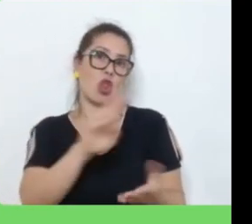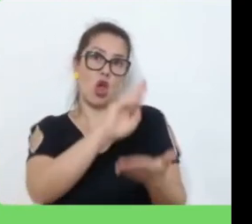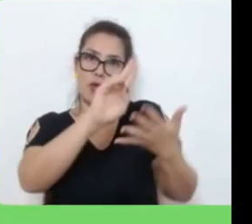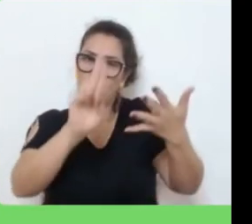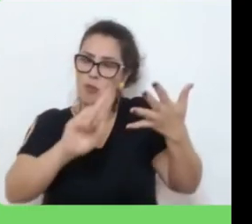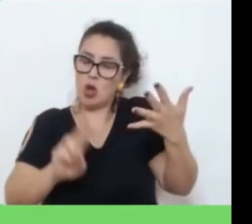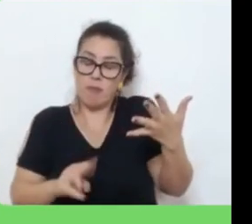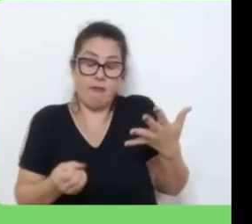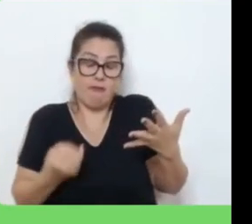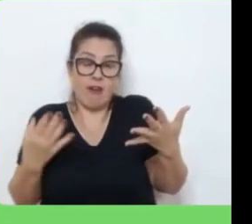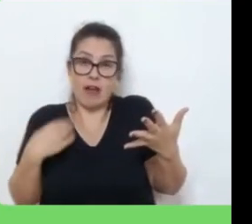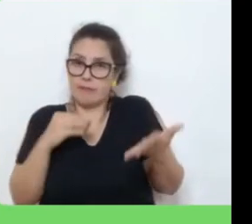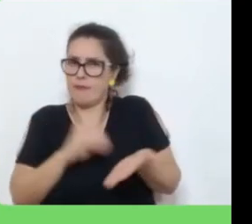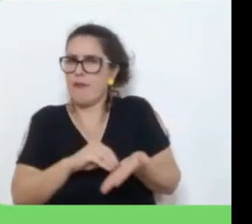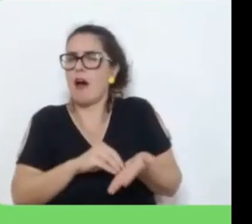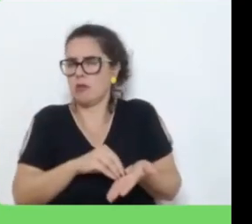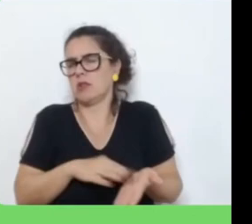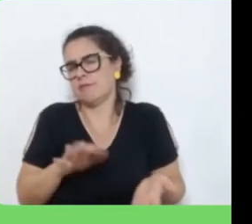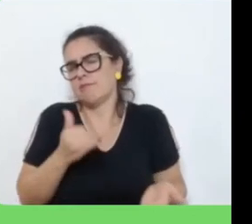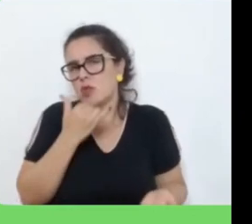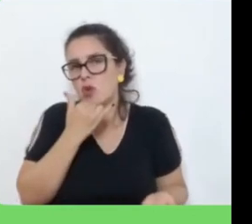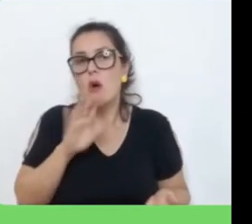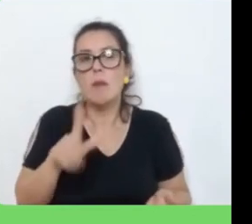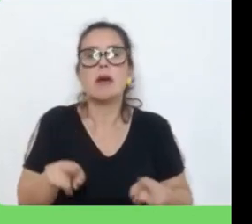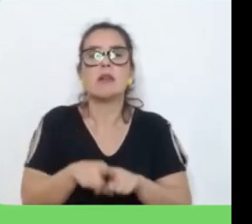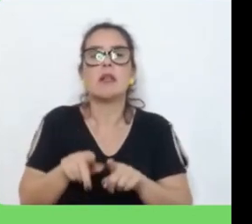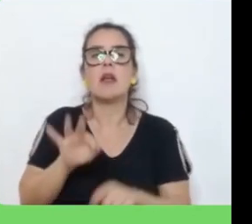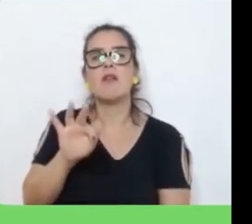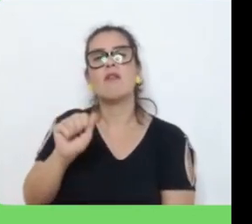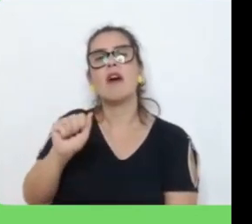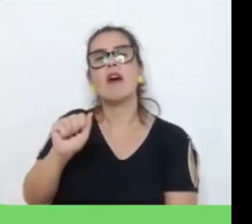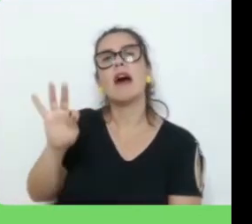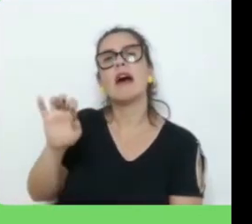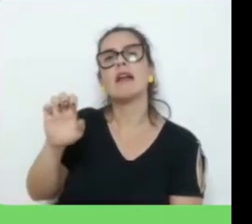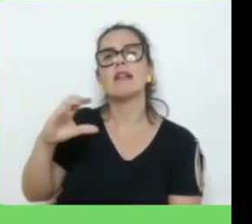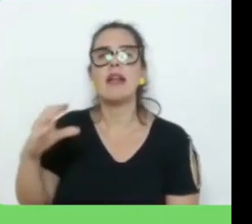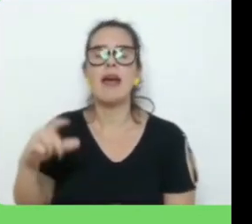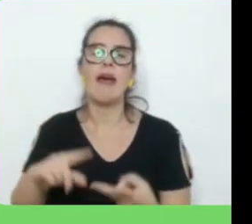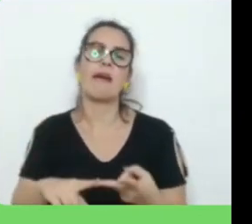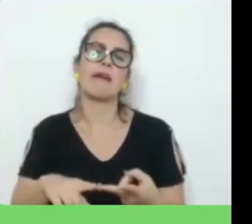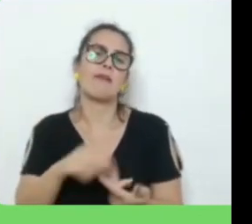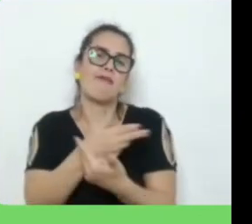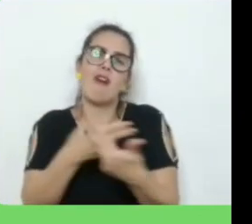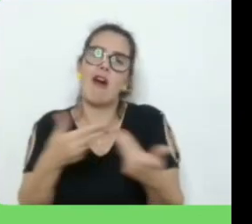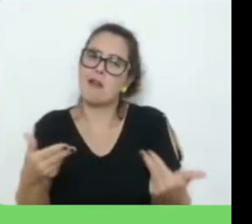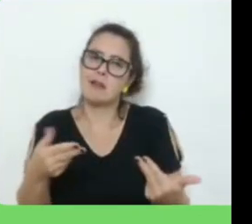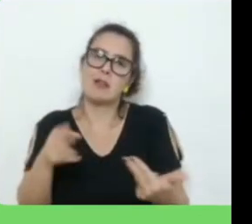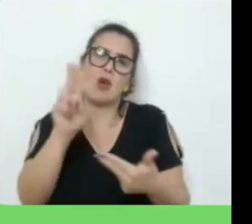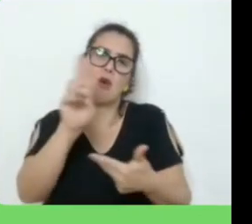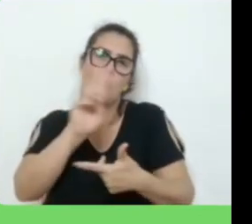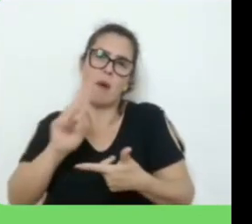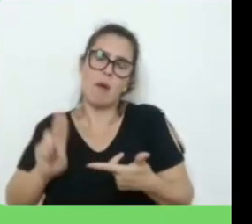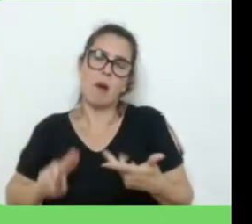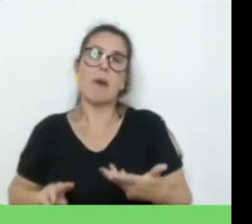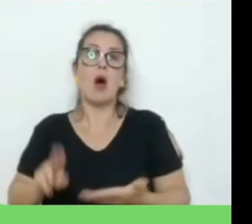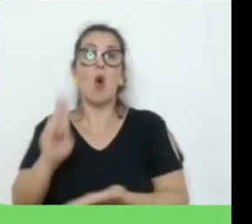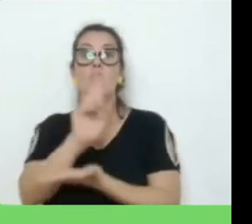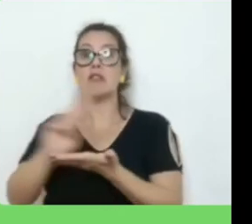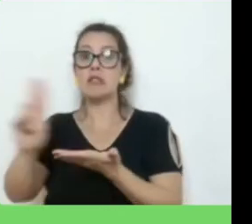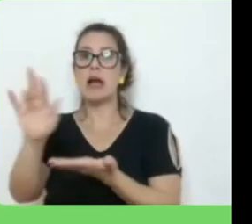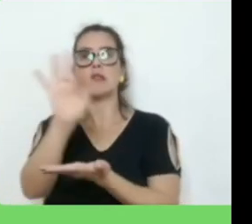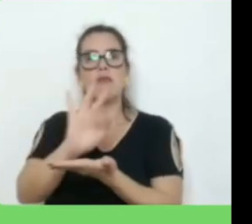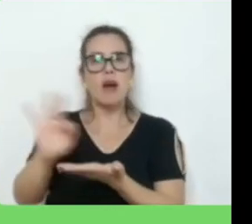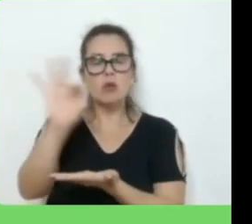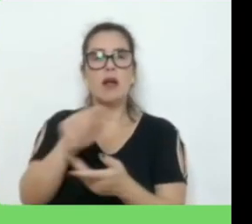a saga fio Cruz faculdade melier AF Fatec a Univale eh tem muita gente hoje em dia ainda bem que